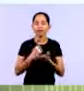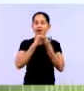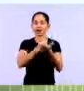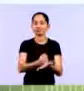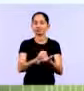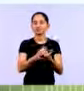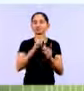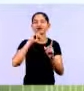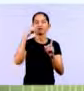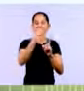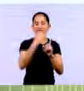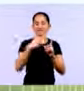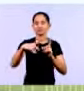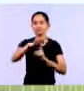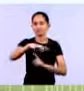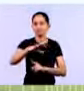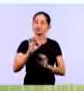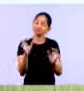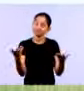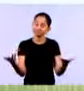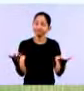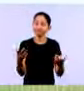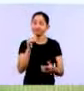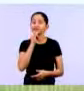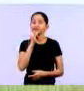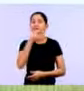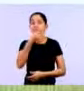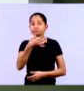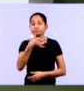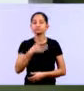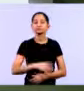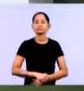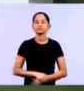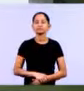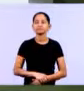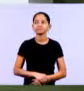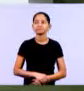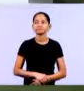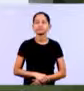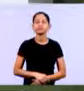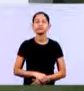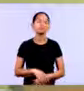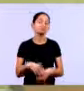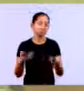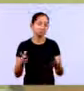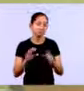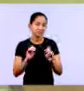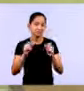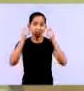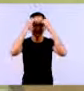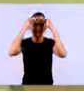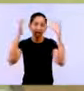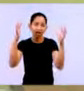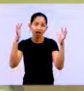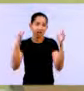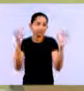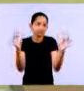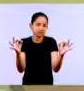arrecadação e a fiscalização. Algum comentário, professor Cristiano? Professor, ficou bem esclarecido. E aí nós temos adiante